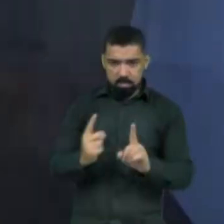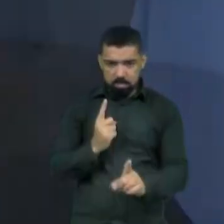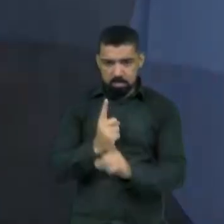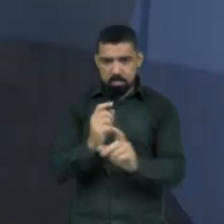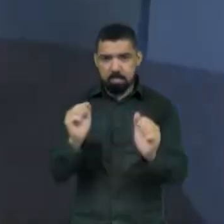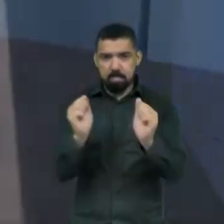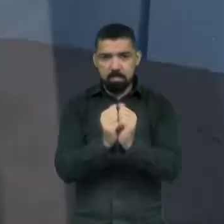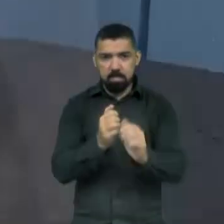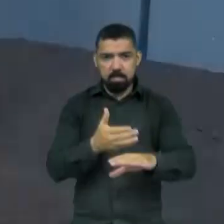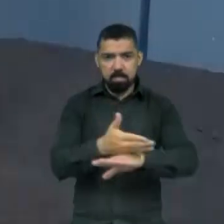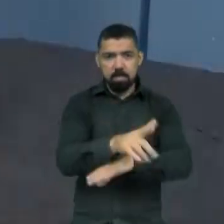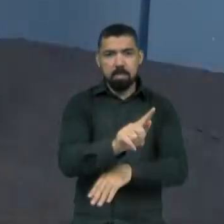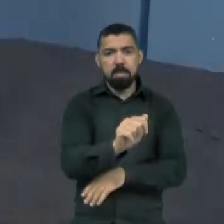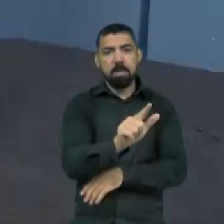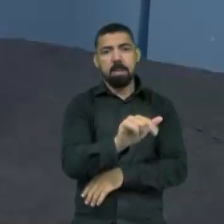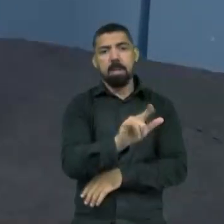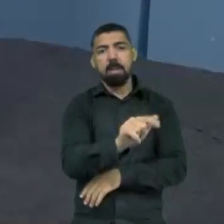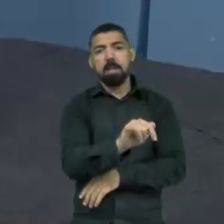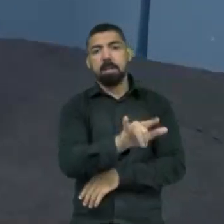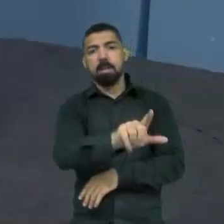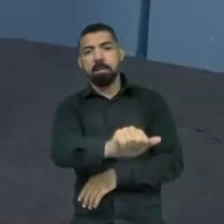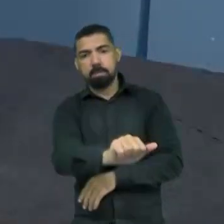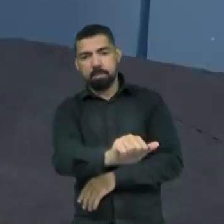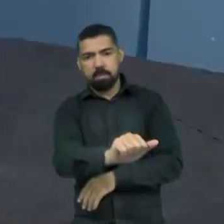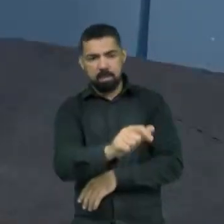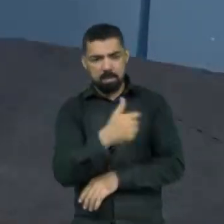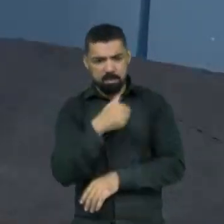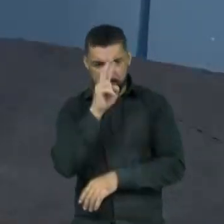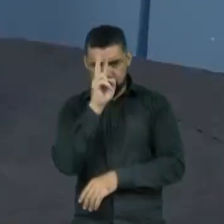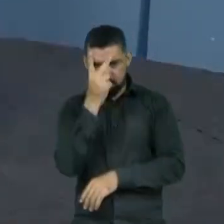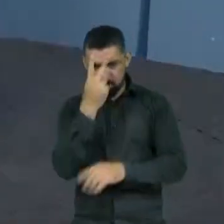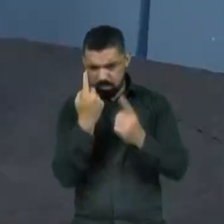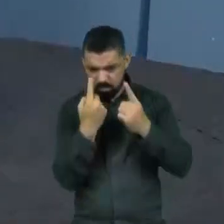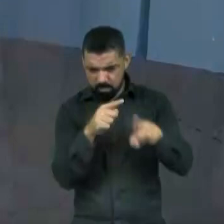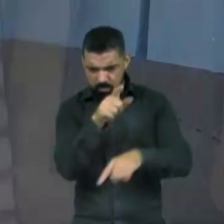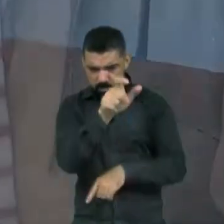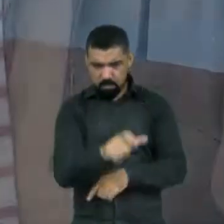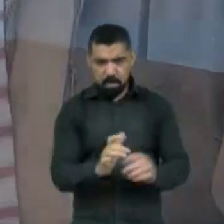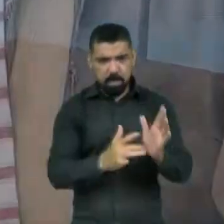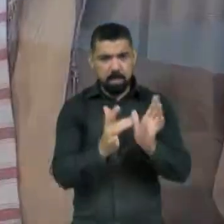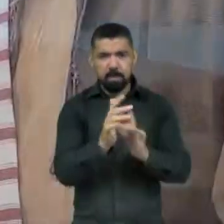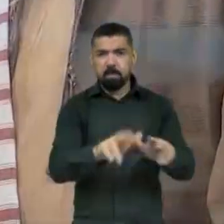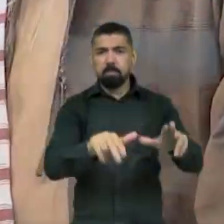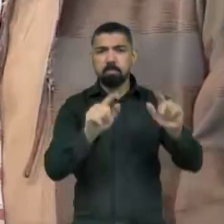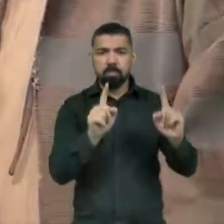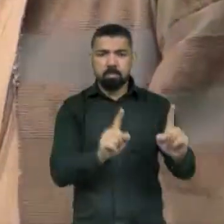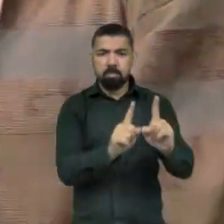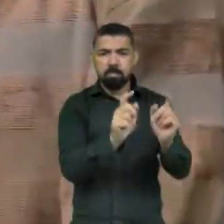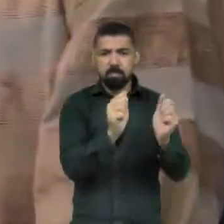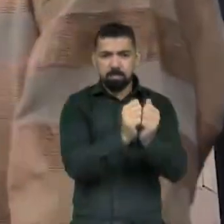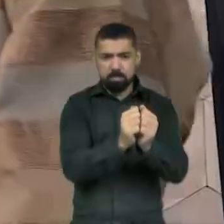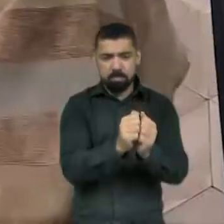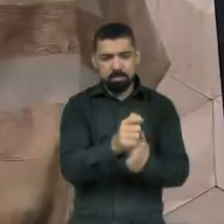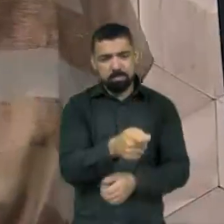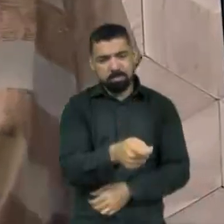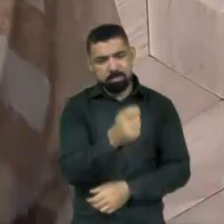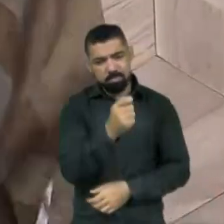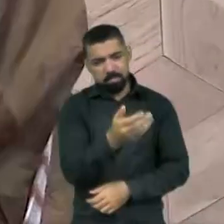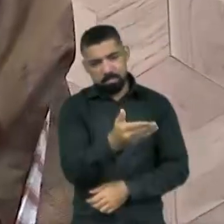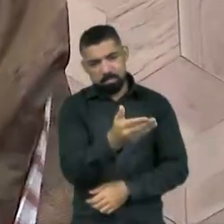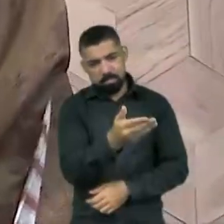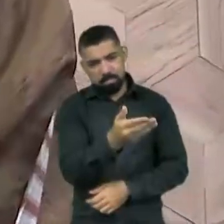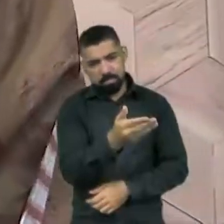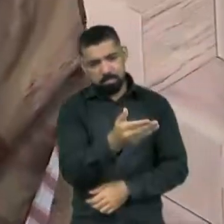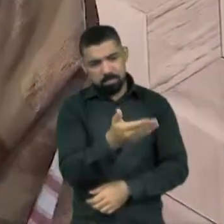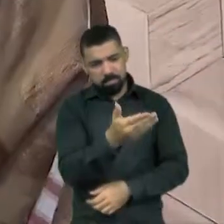Galiléia. Senhor, eu nunca me revoltarei contra ti. Estarei sempre ao seu lado. Ah, Pedro.